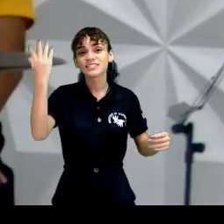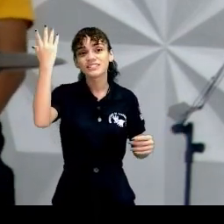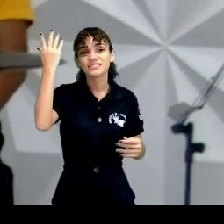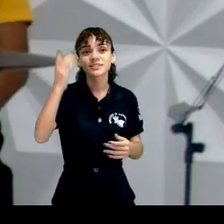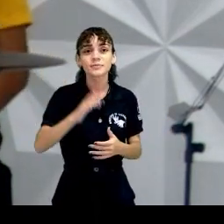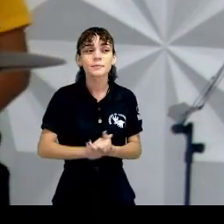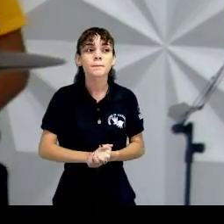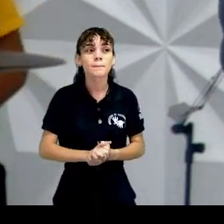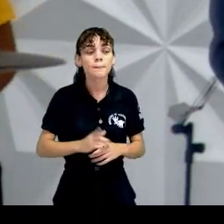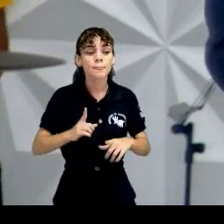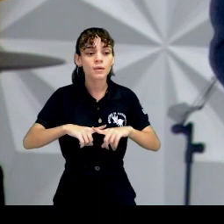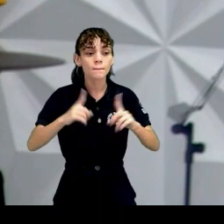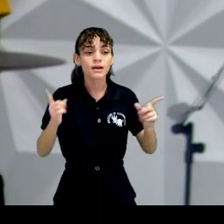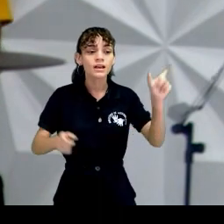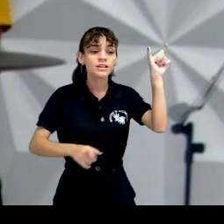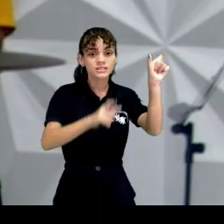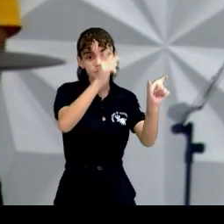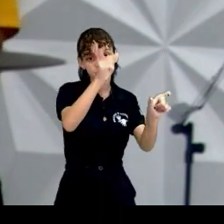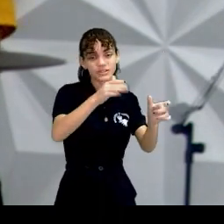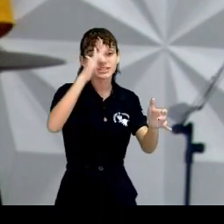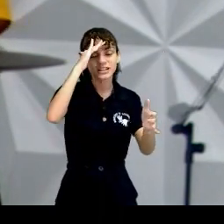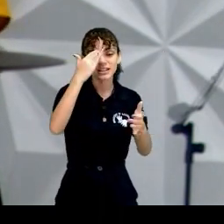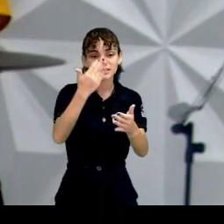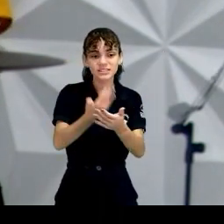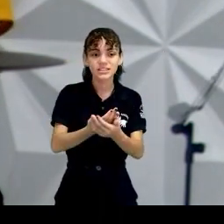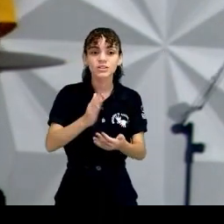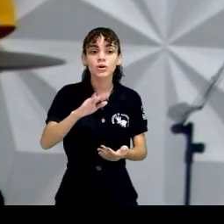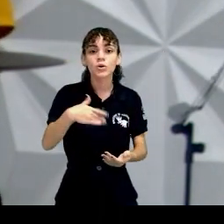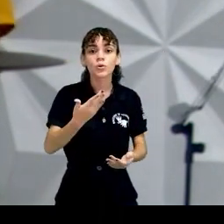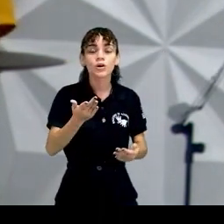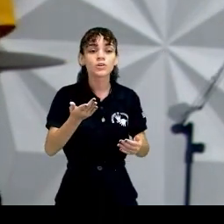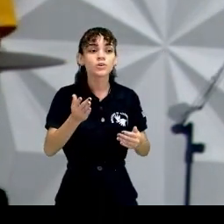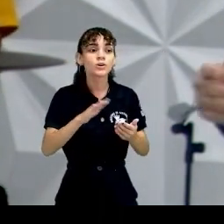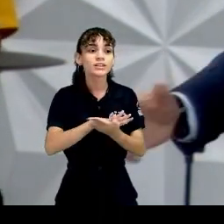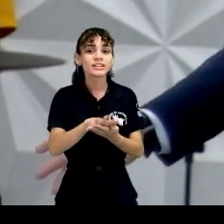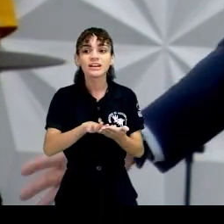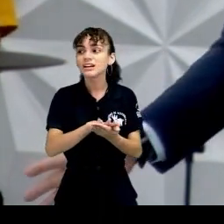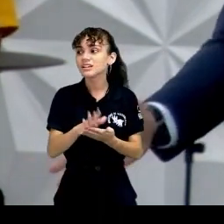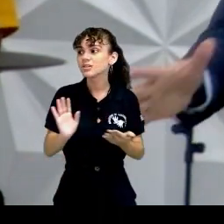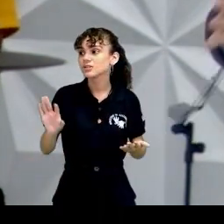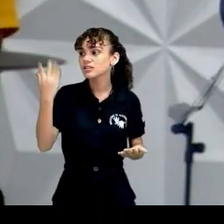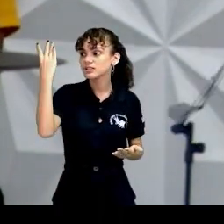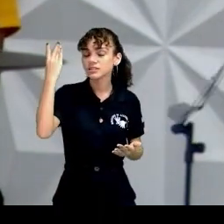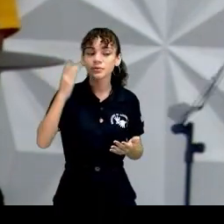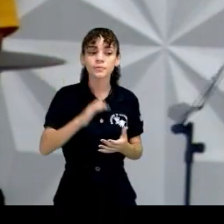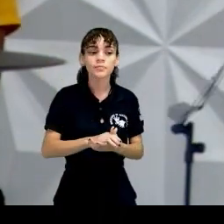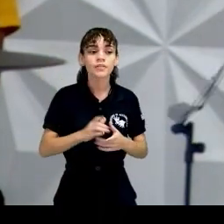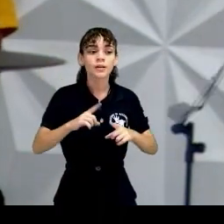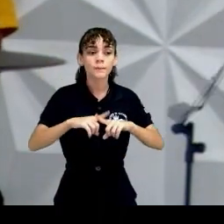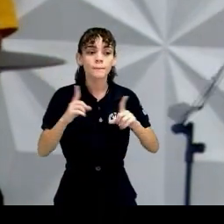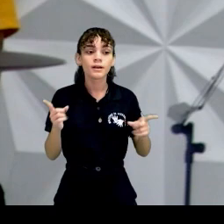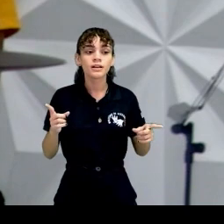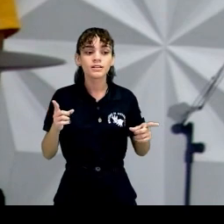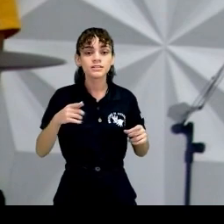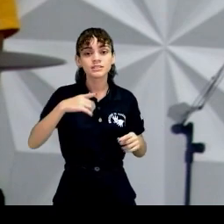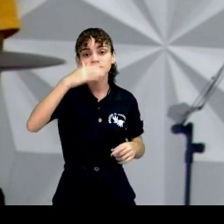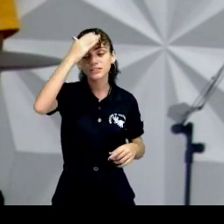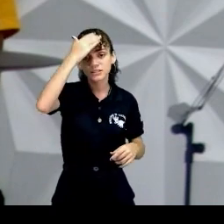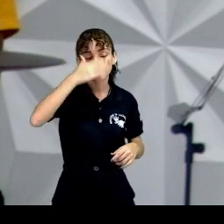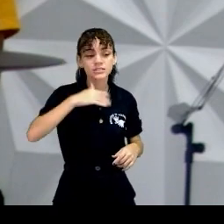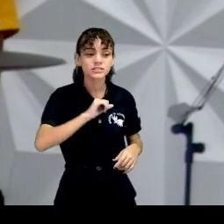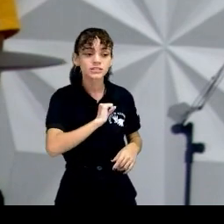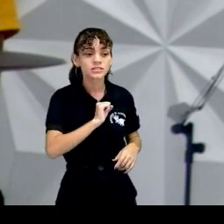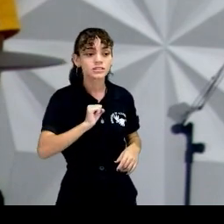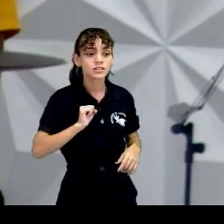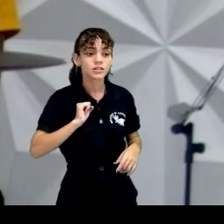acontecido. Vão, se apresente diante do sacerdote. E a Bíblia diz que quando eles se dirigem ao sacerdote,